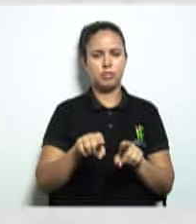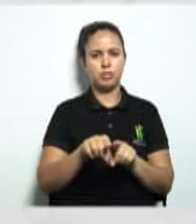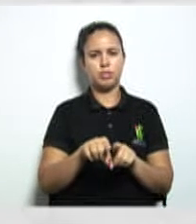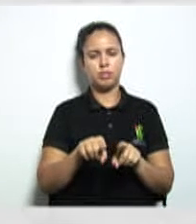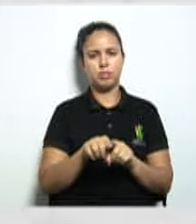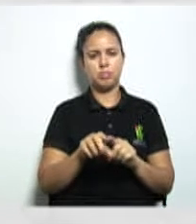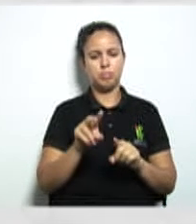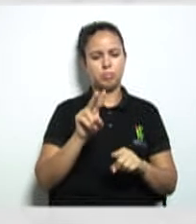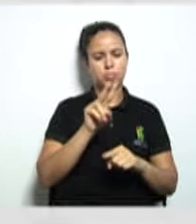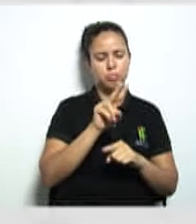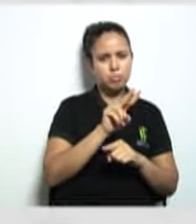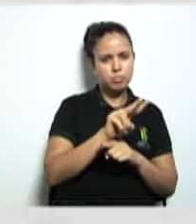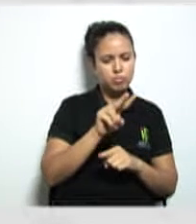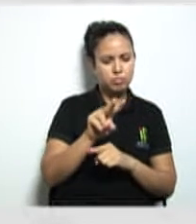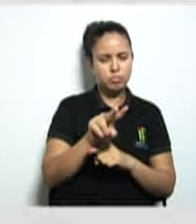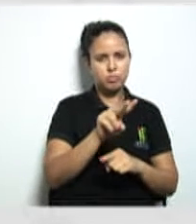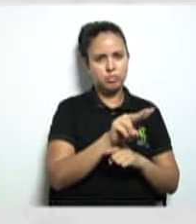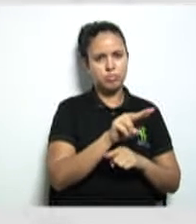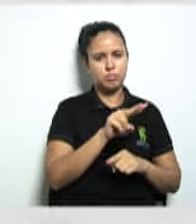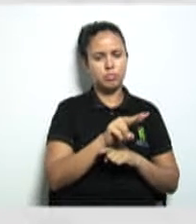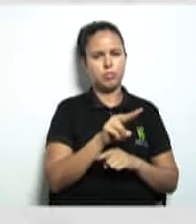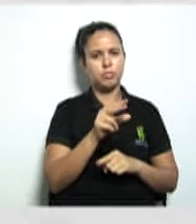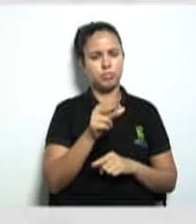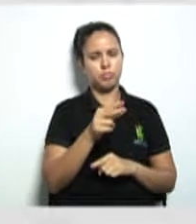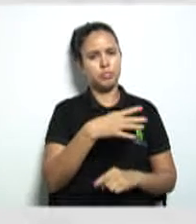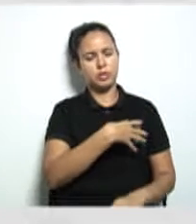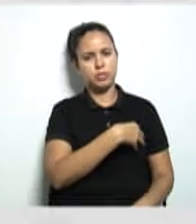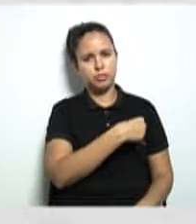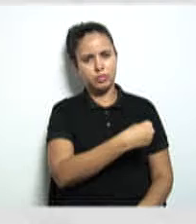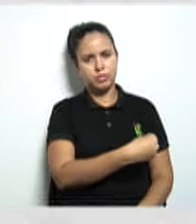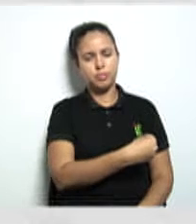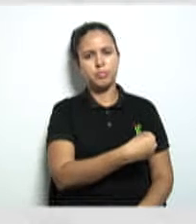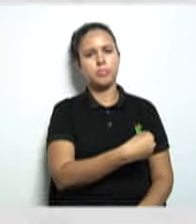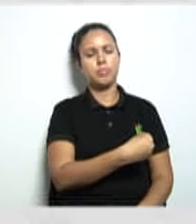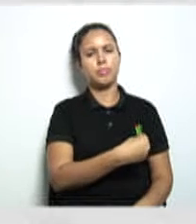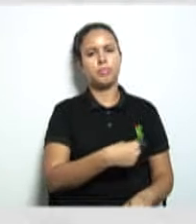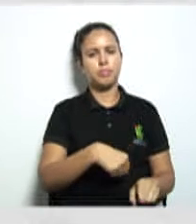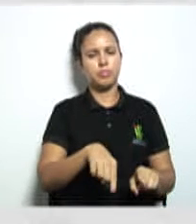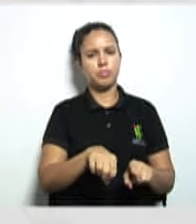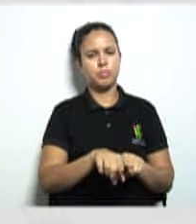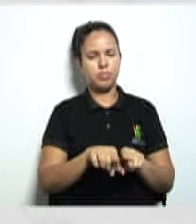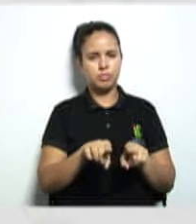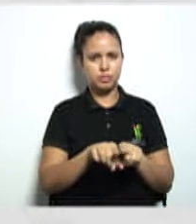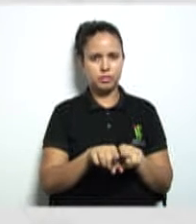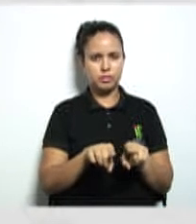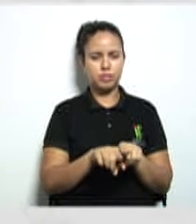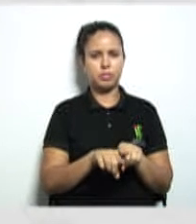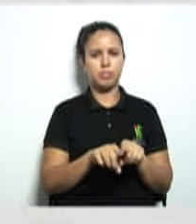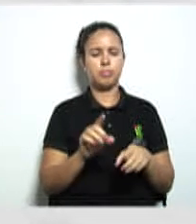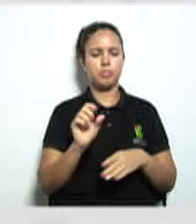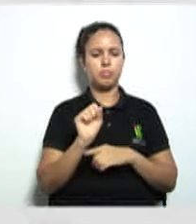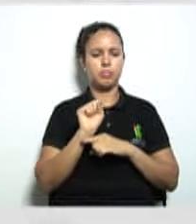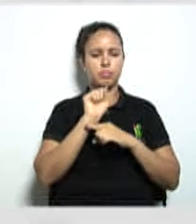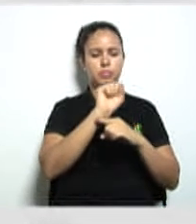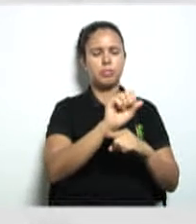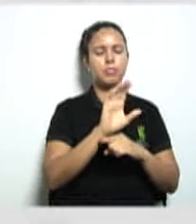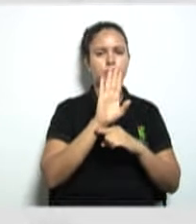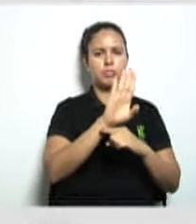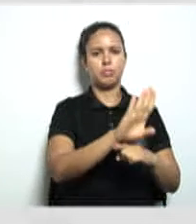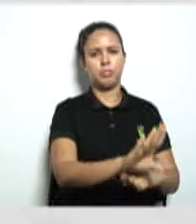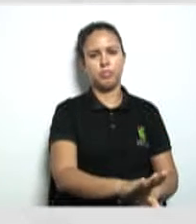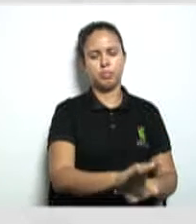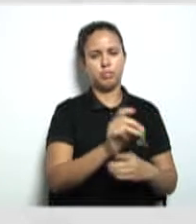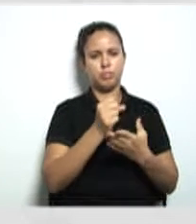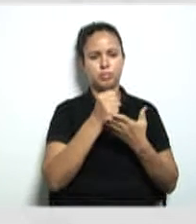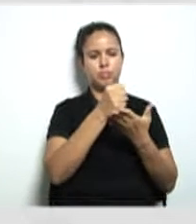proteção à maternidade e à infância, a assistência